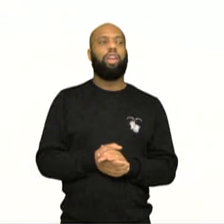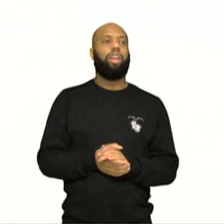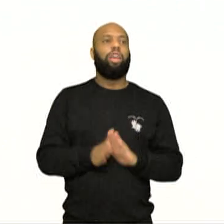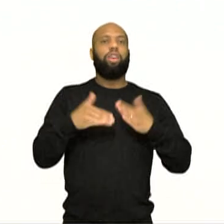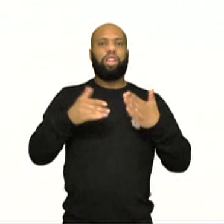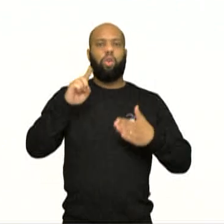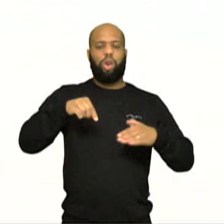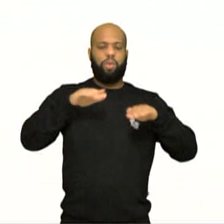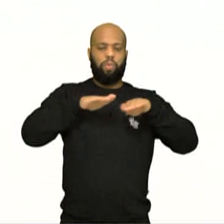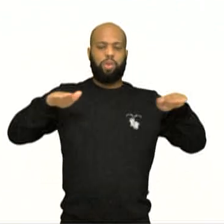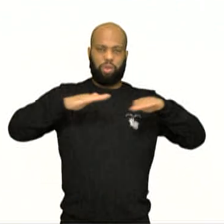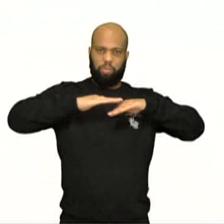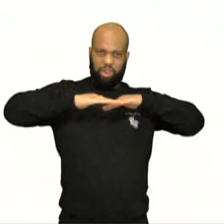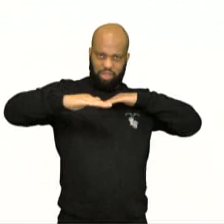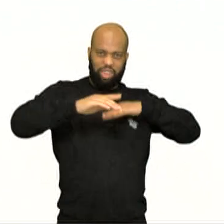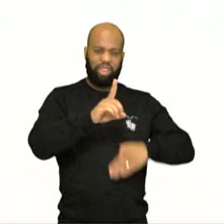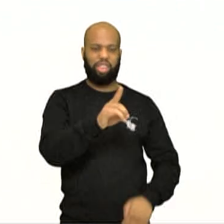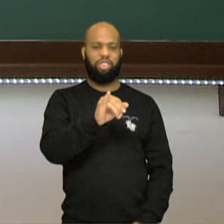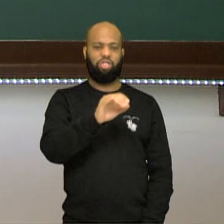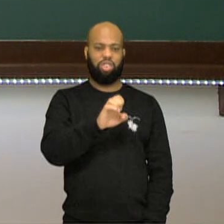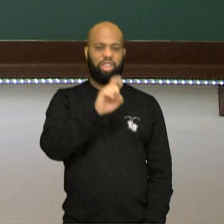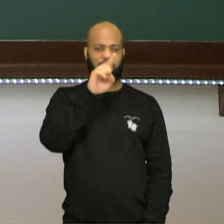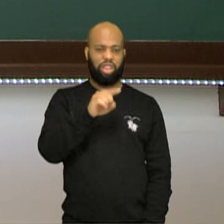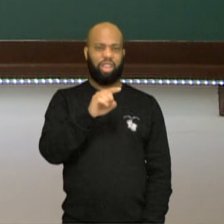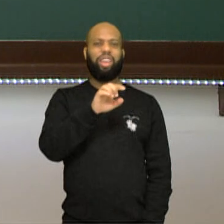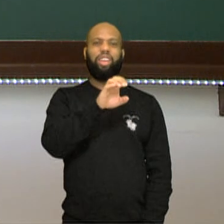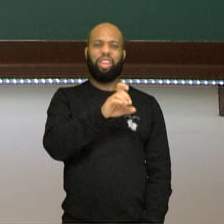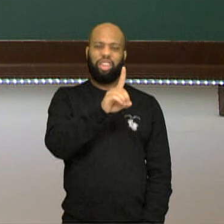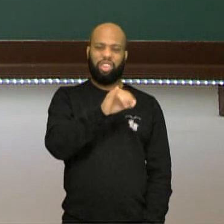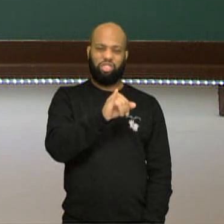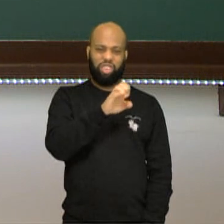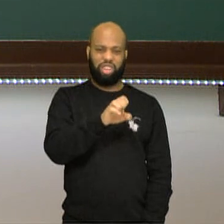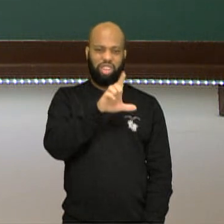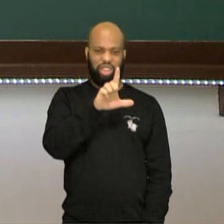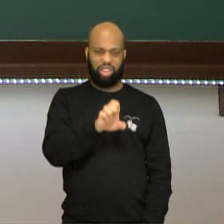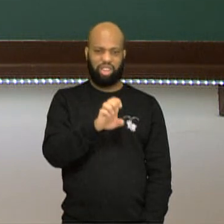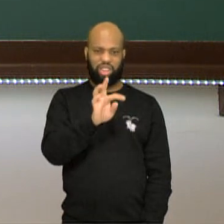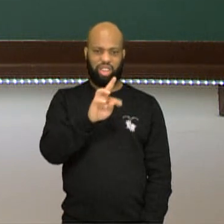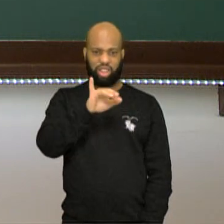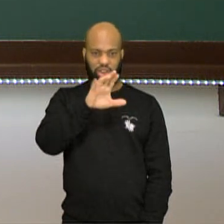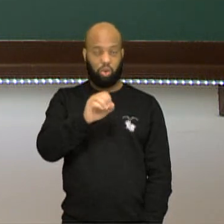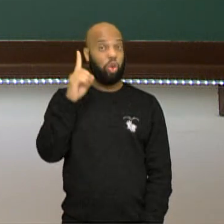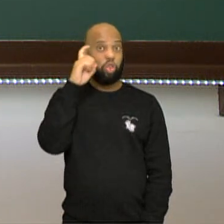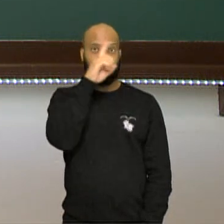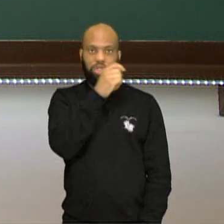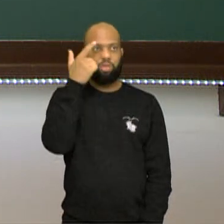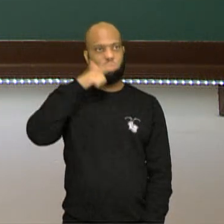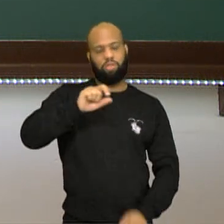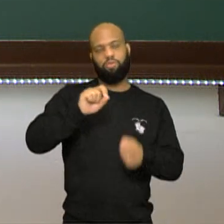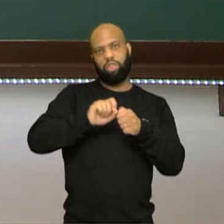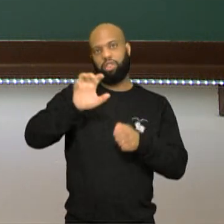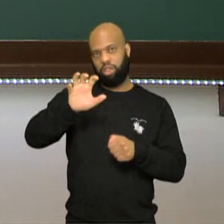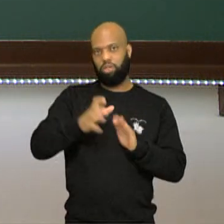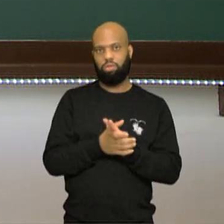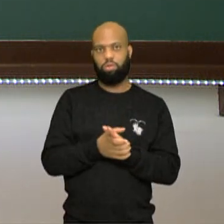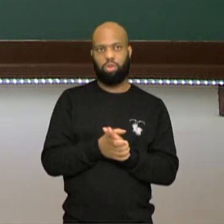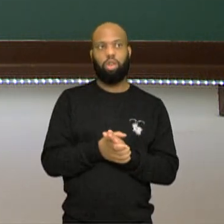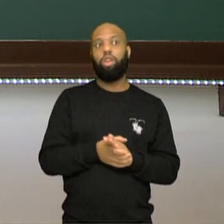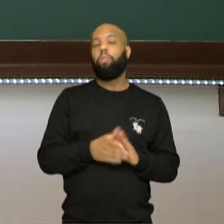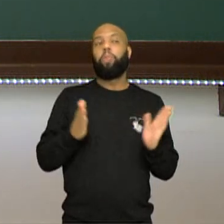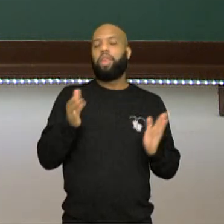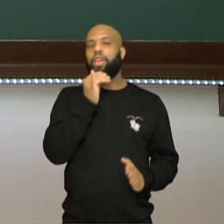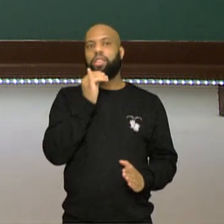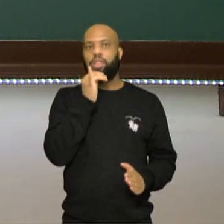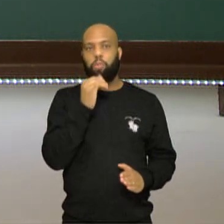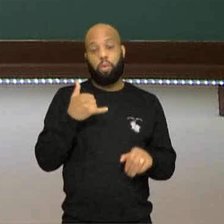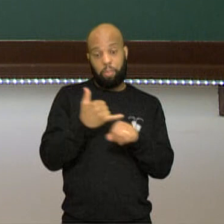uma superfície dielétrica, um material dielétrico, é um material difícil de polarizar. Não é tão fácil de polarizar como o